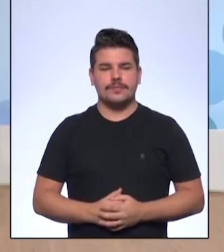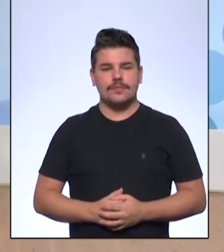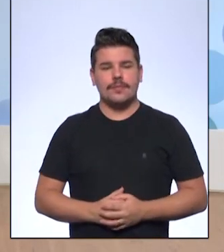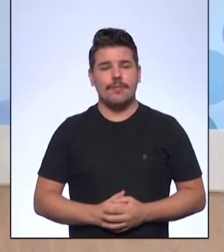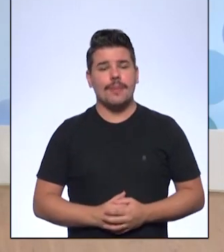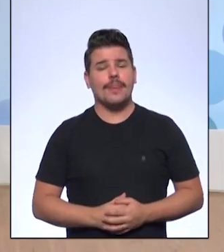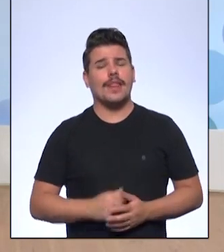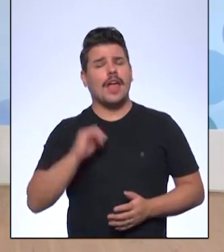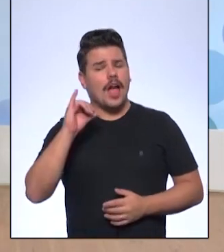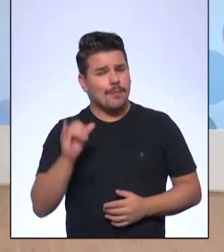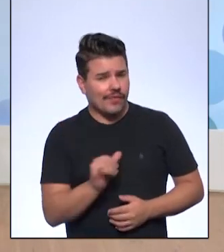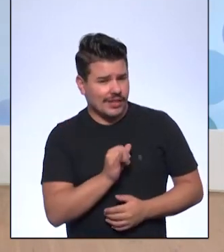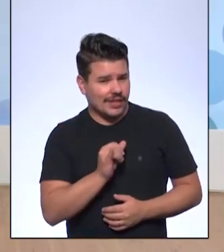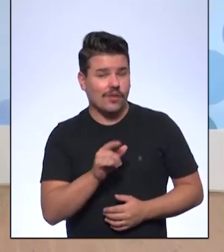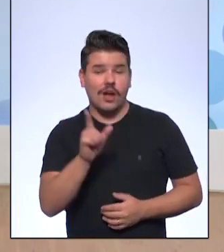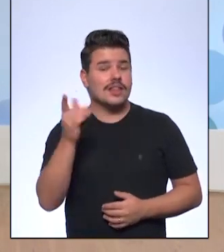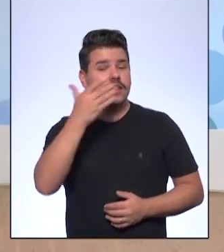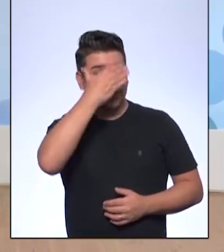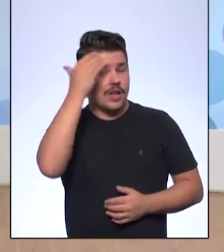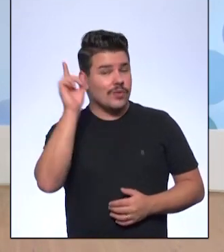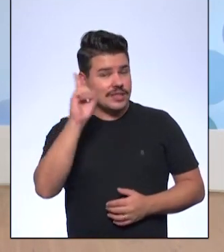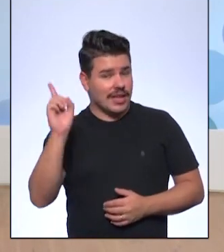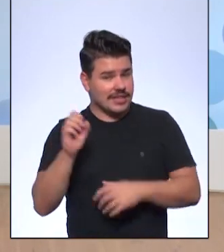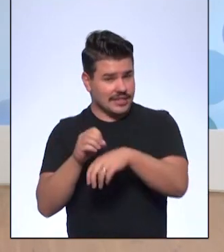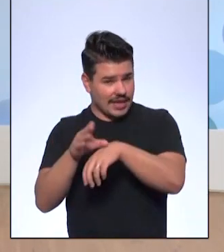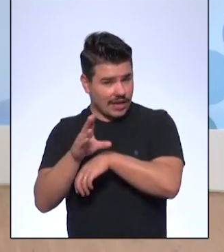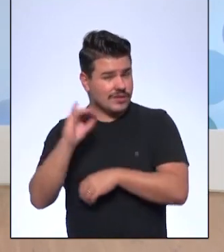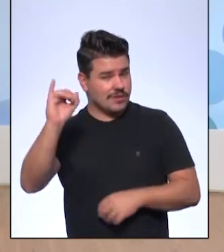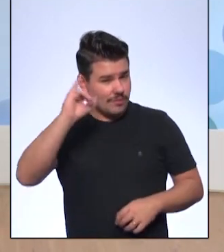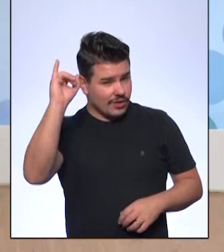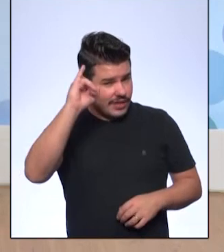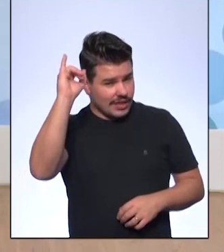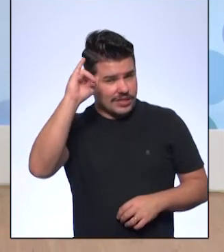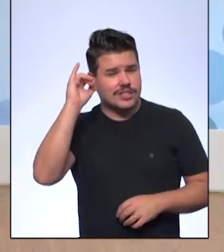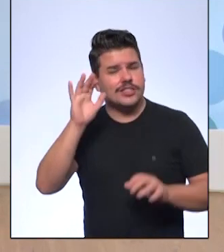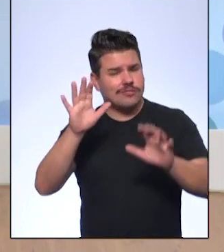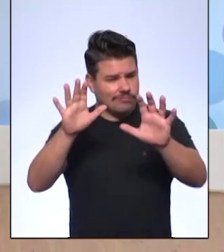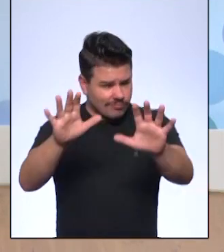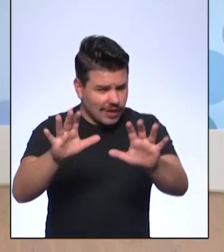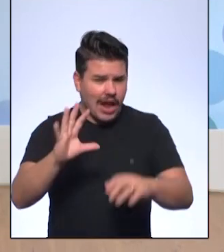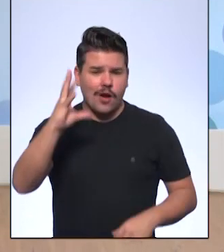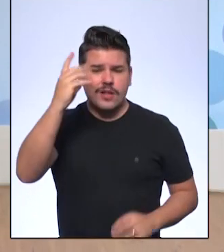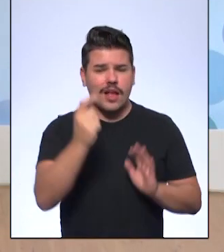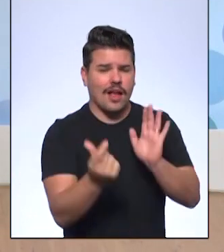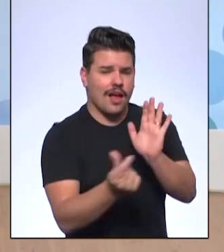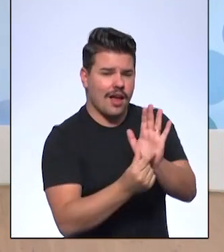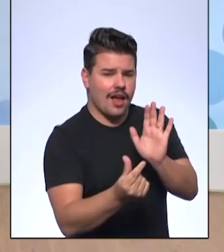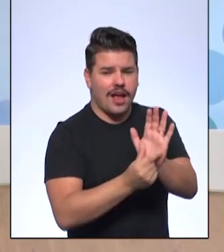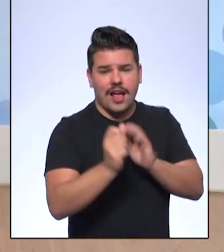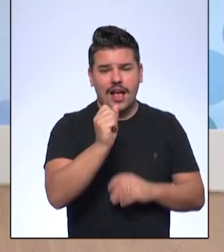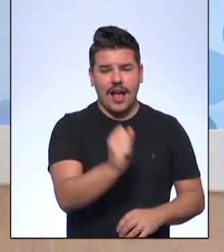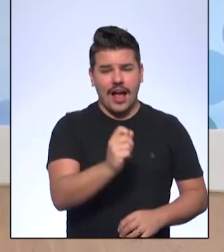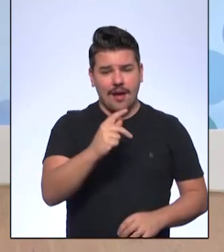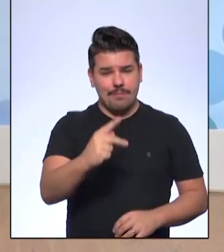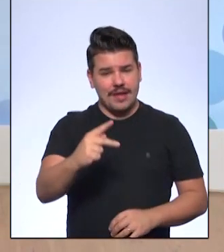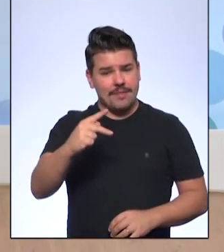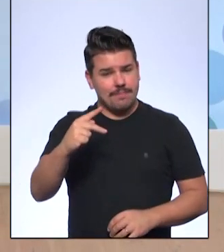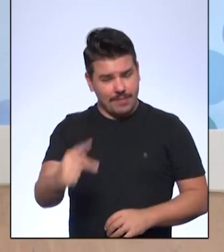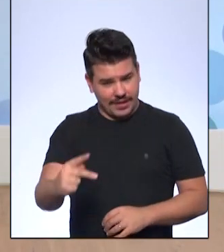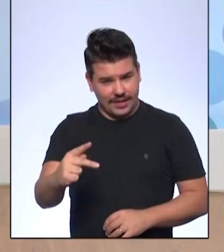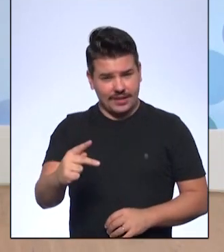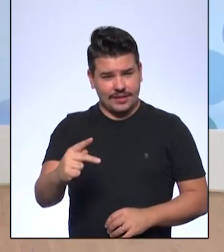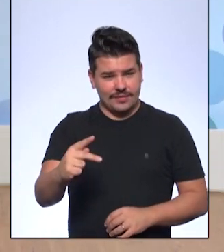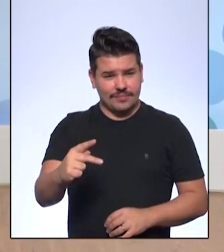pergunta antes do recadinho, não vamos esquecer do recadinho. Por favor, recadinho importantíssimo. Entrando no app do